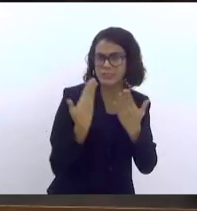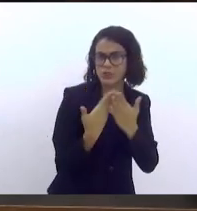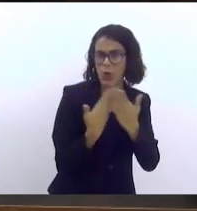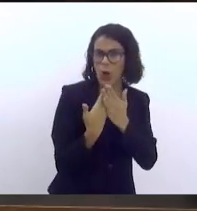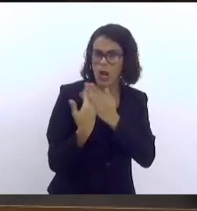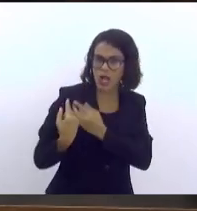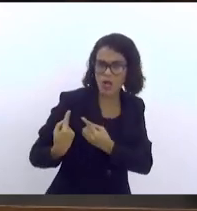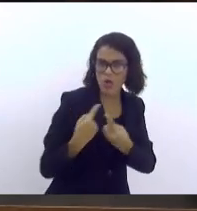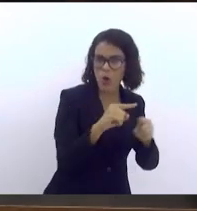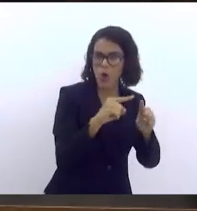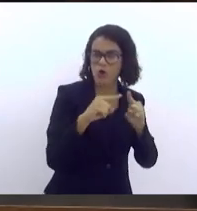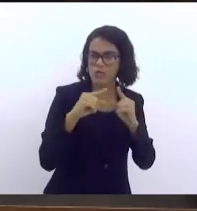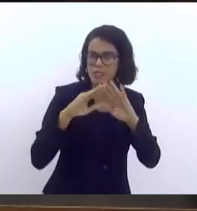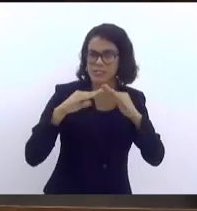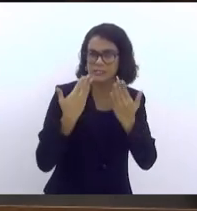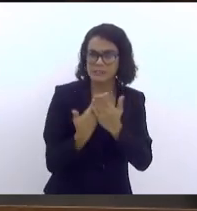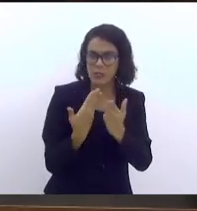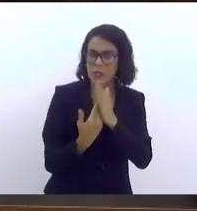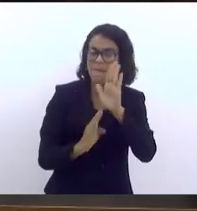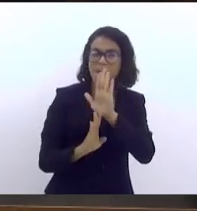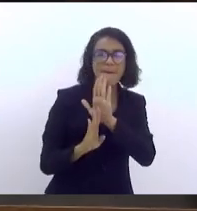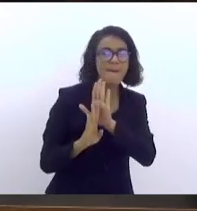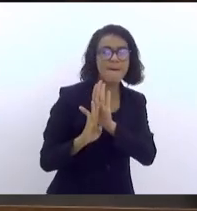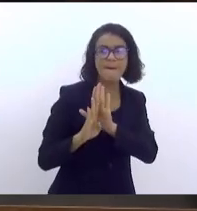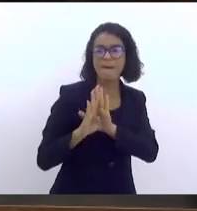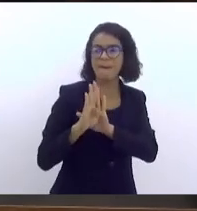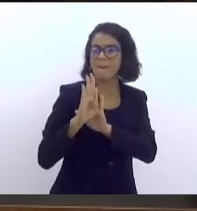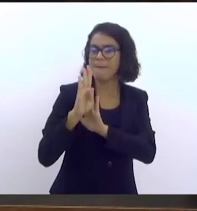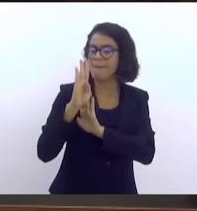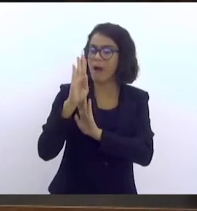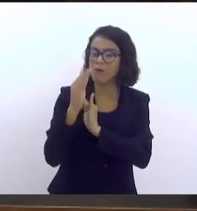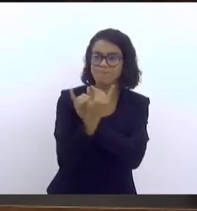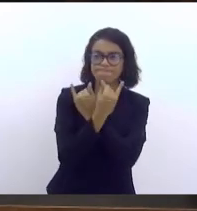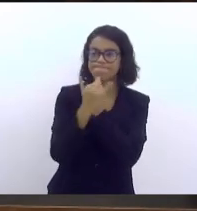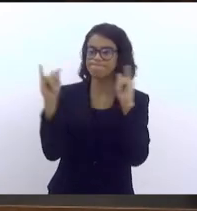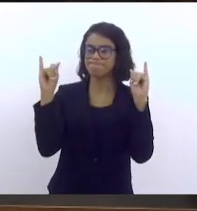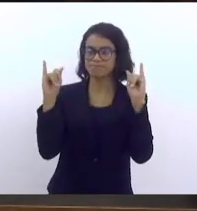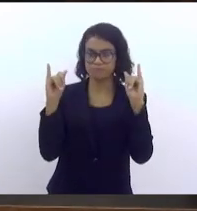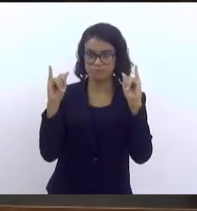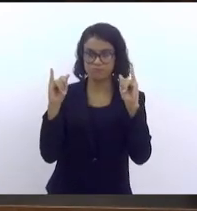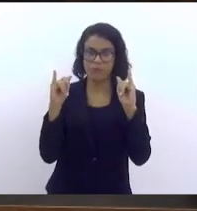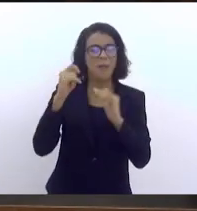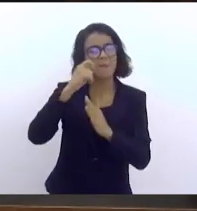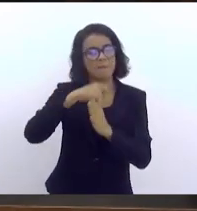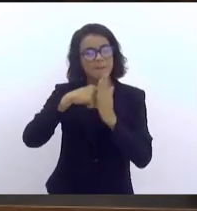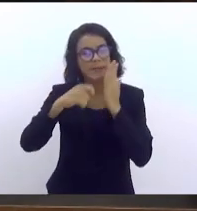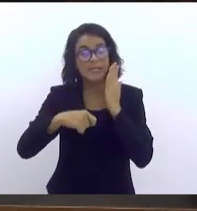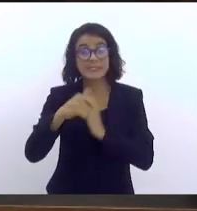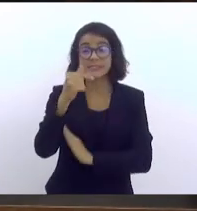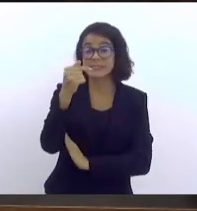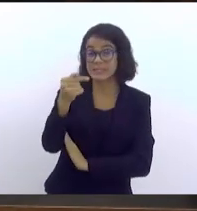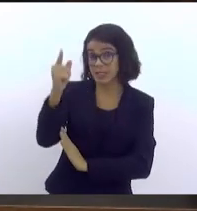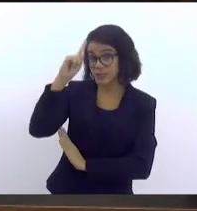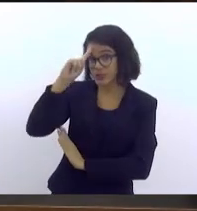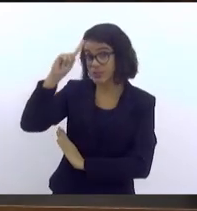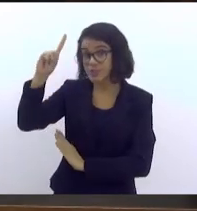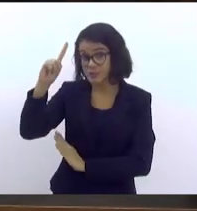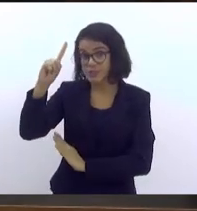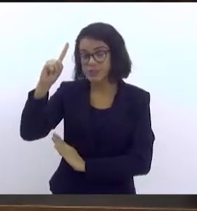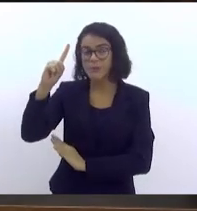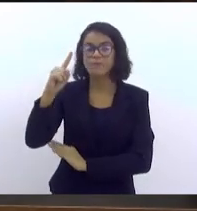educadores ter crescido assustadoramente nos últimos meses a exato sete dias